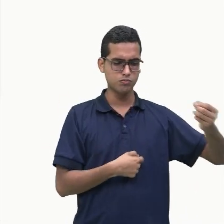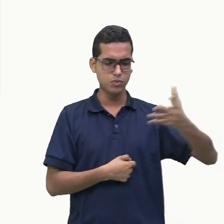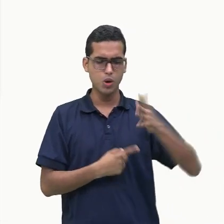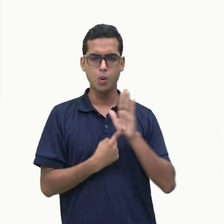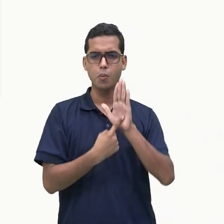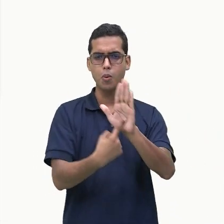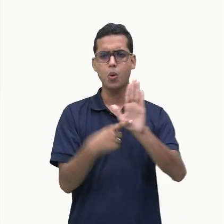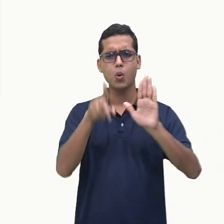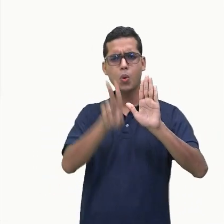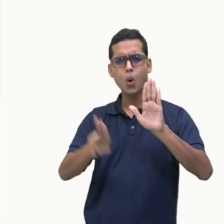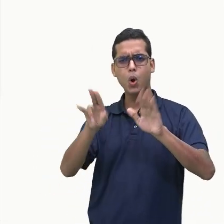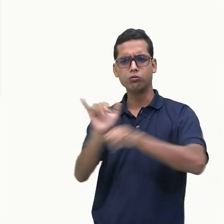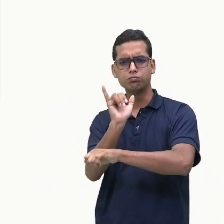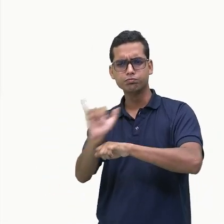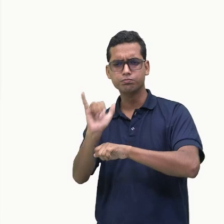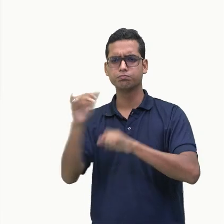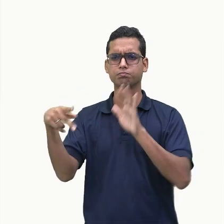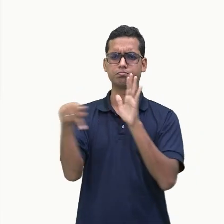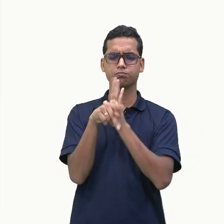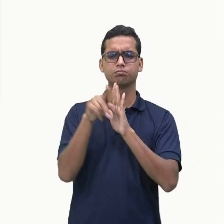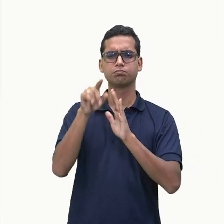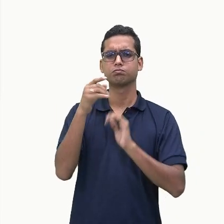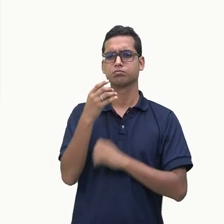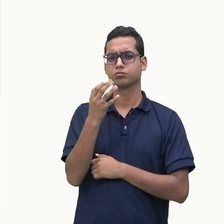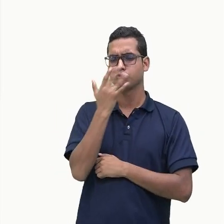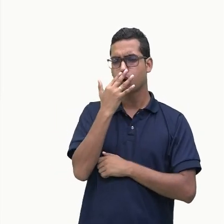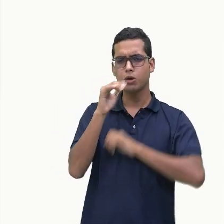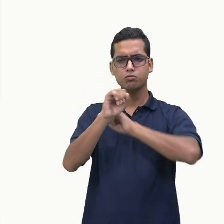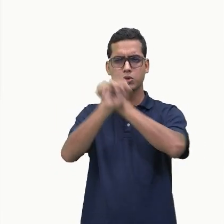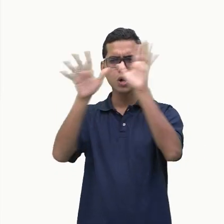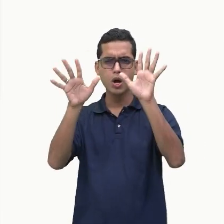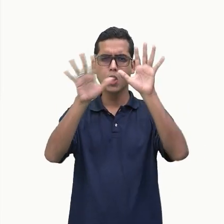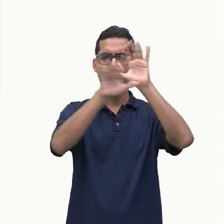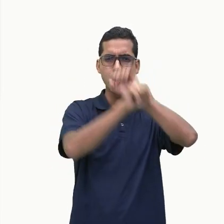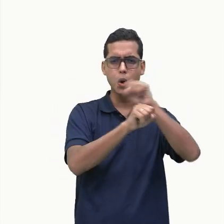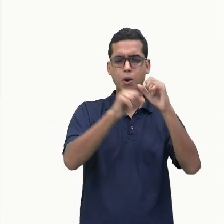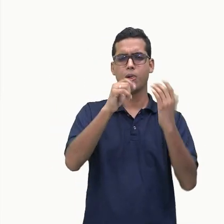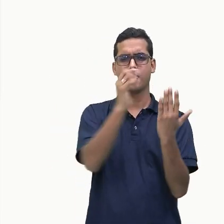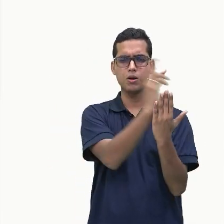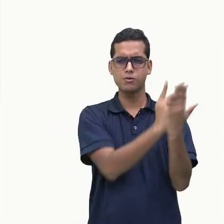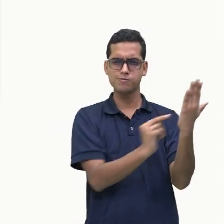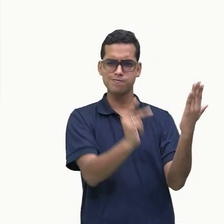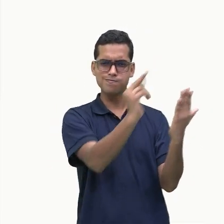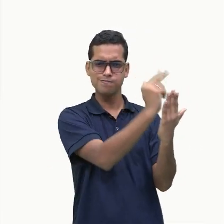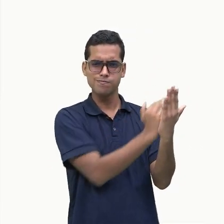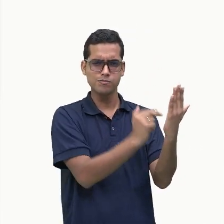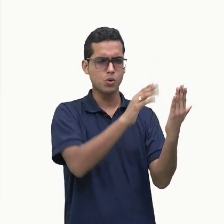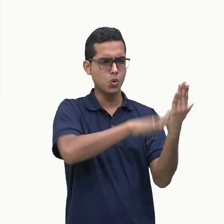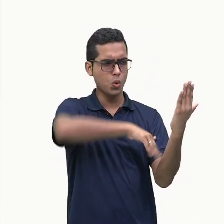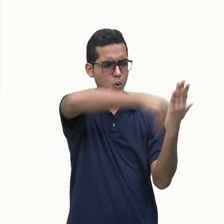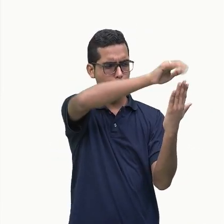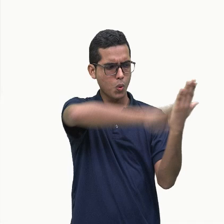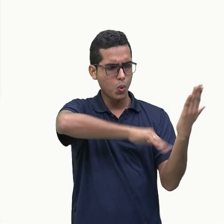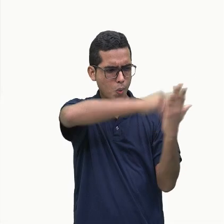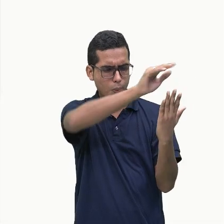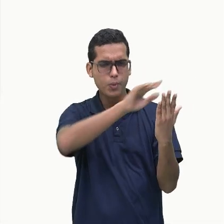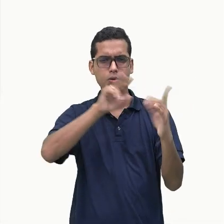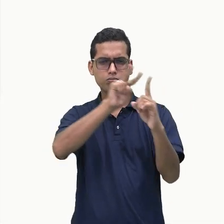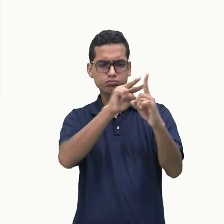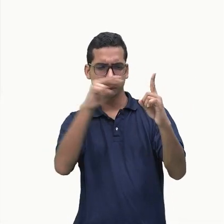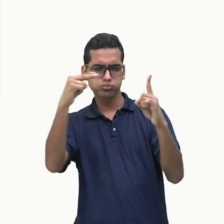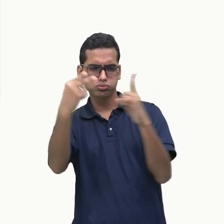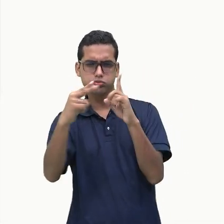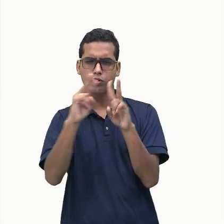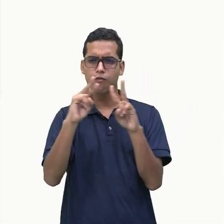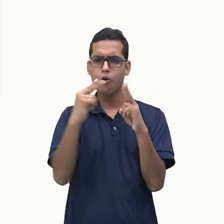essa utilização do chiaroscuro. O que é o chiaroscuro? Ele vai causar a perspectiva, o volume,